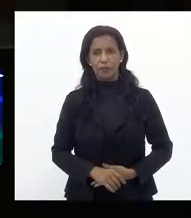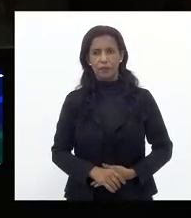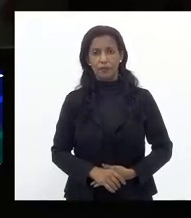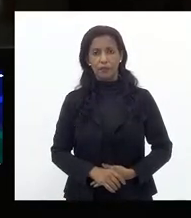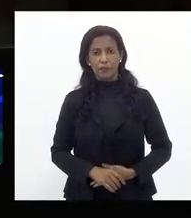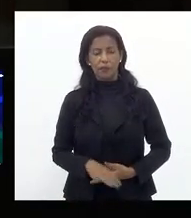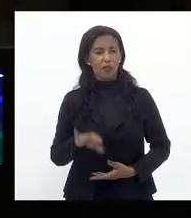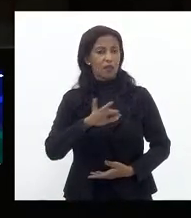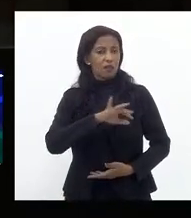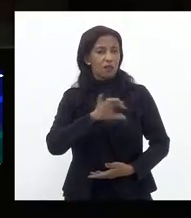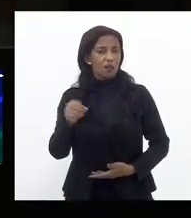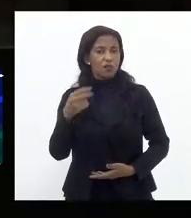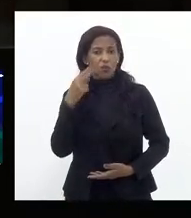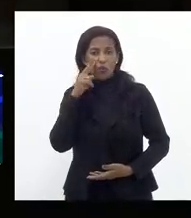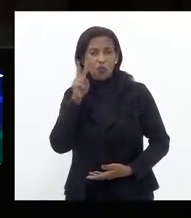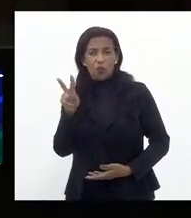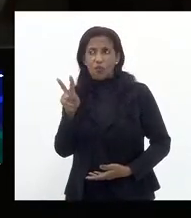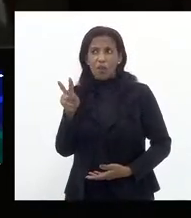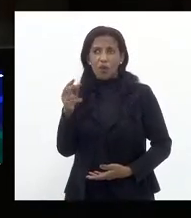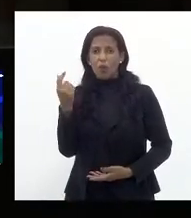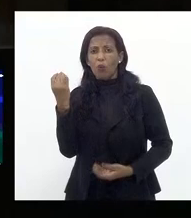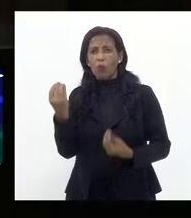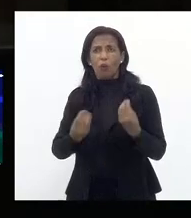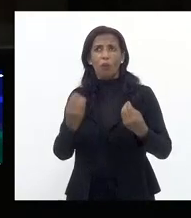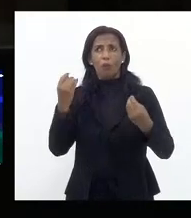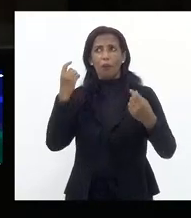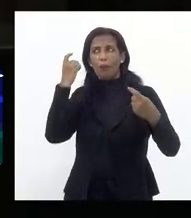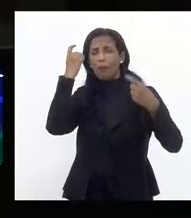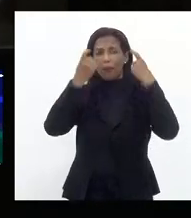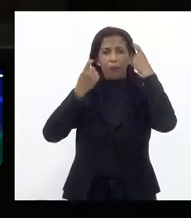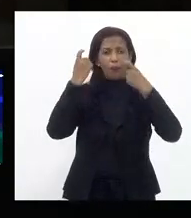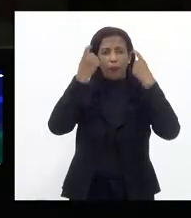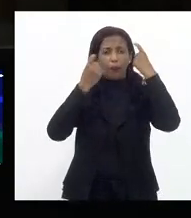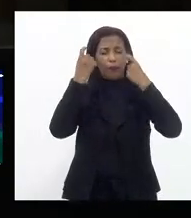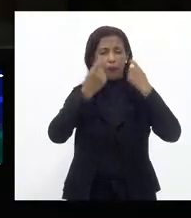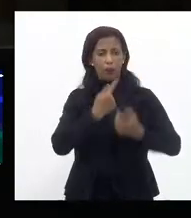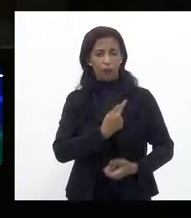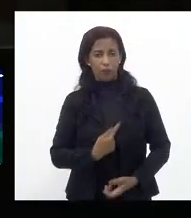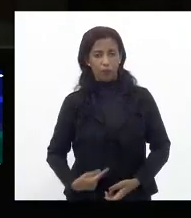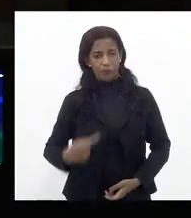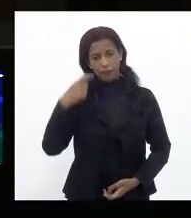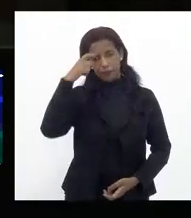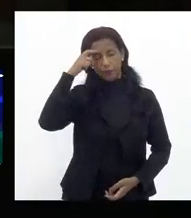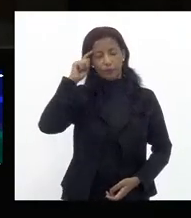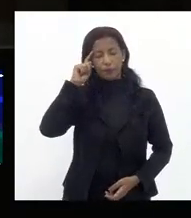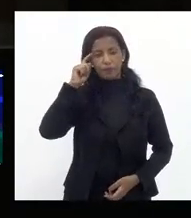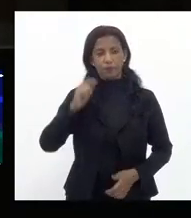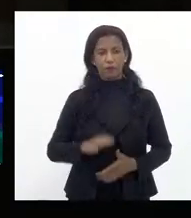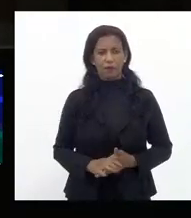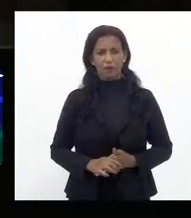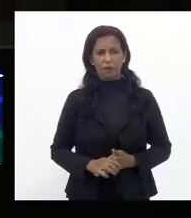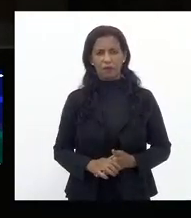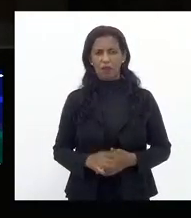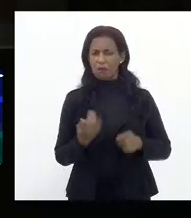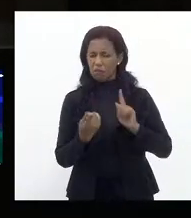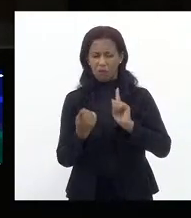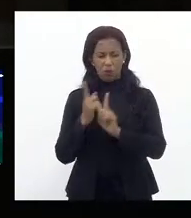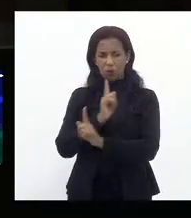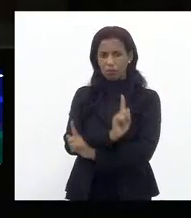a gente não vê como preocupação do governador Cláudio Castro. Muito pelo contrário,